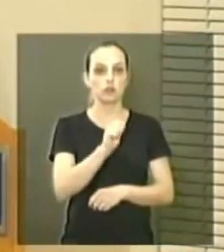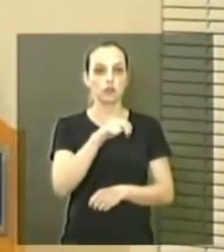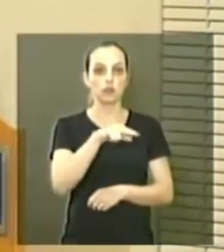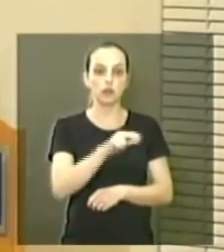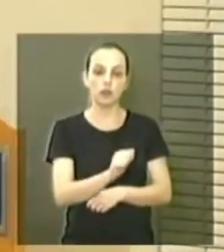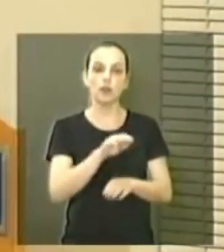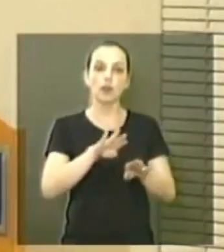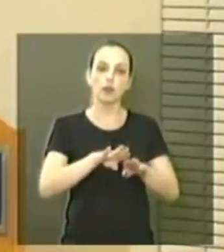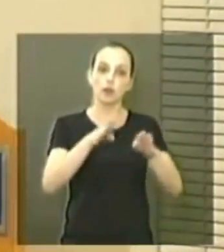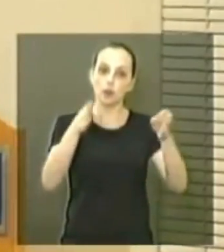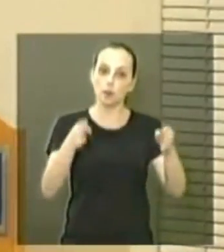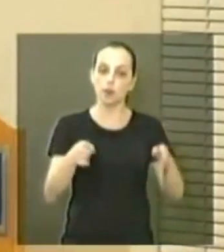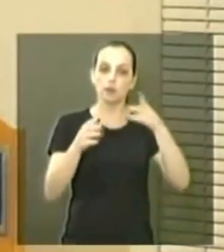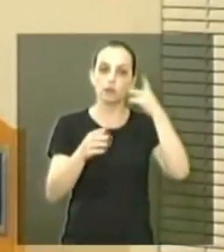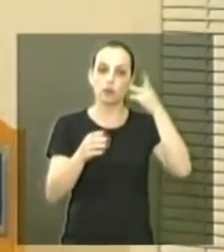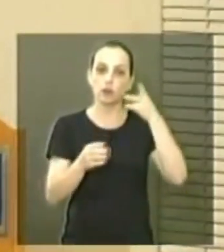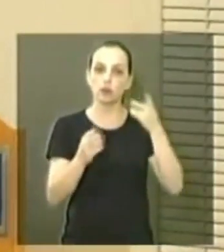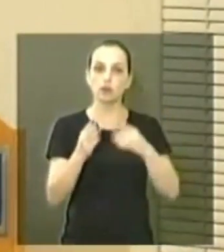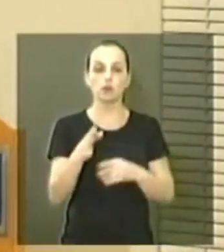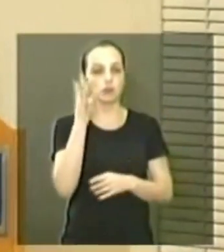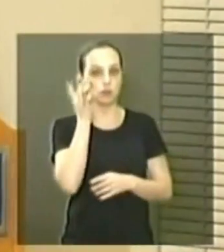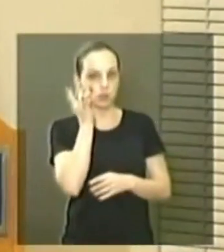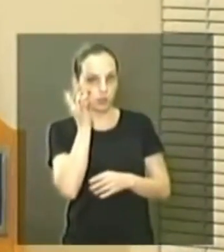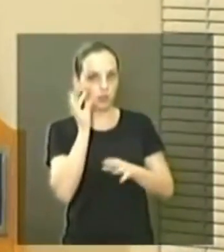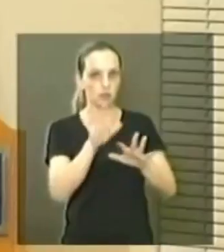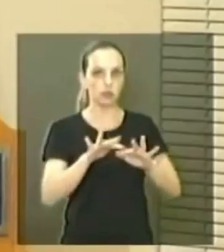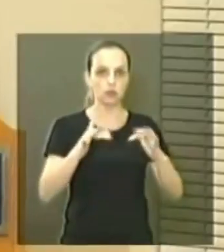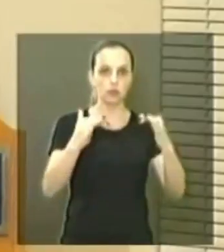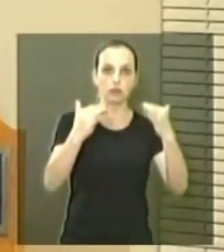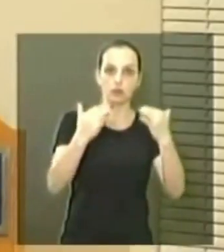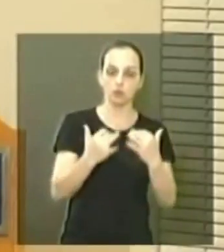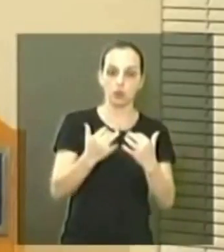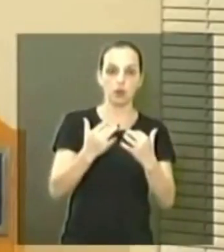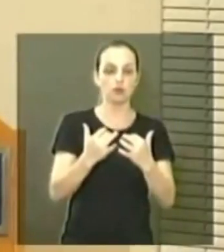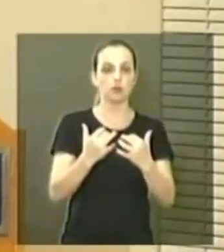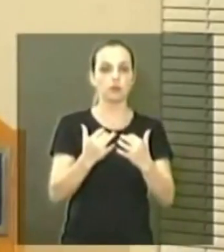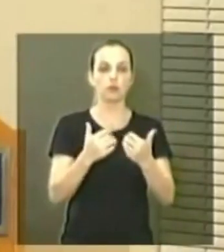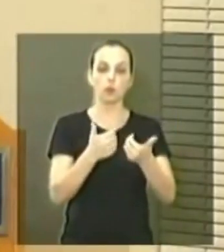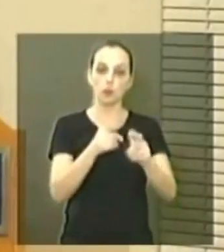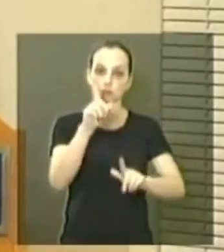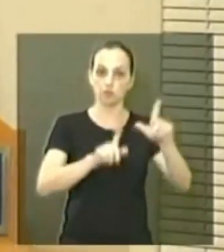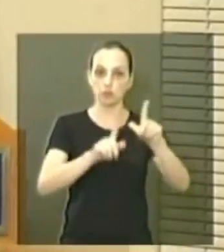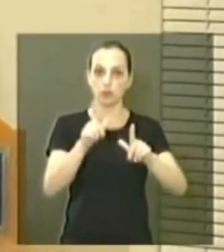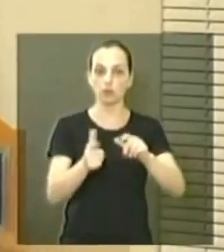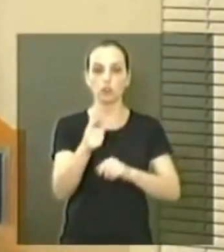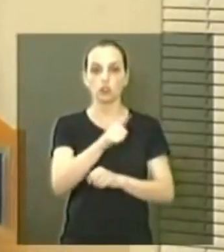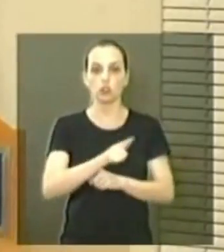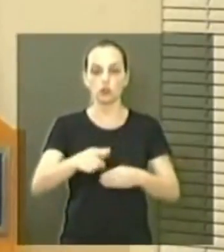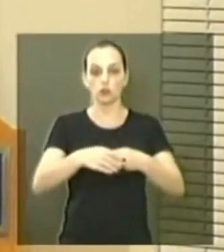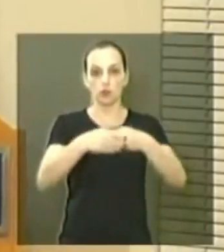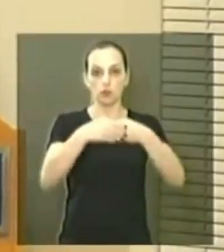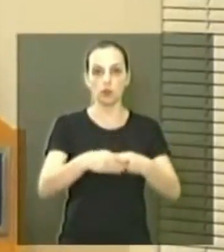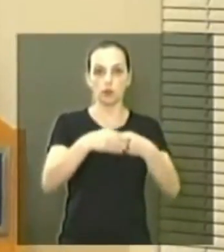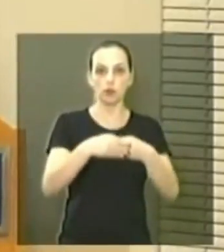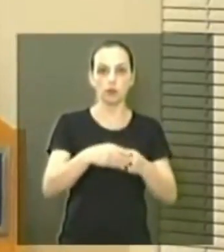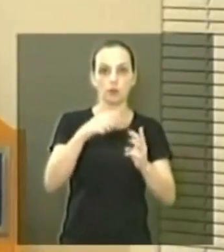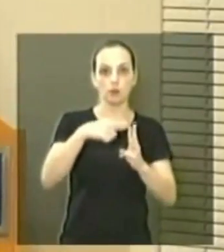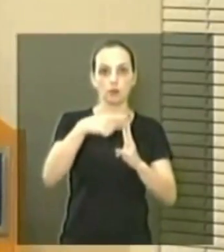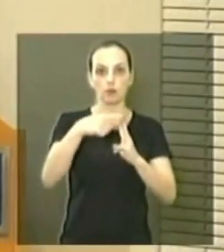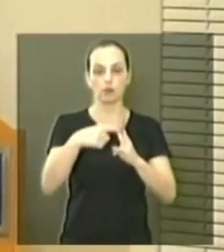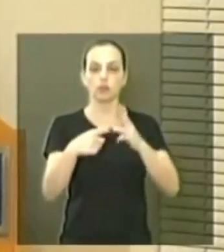uma crise dessa e querendo criar ainda cargos no caso em 55 cargos de quatro mil cento